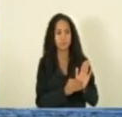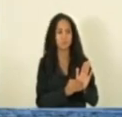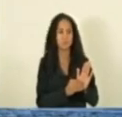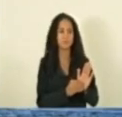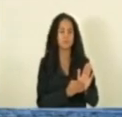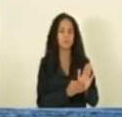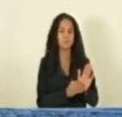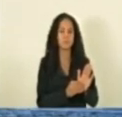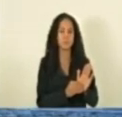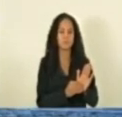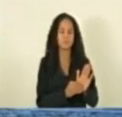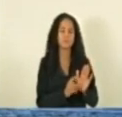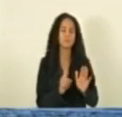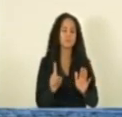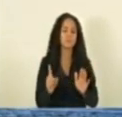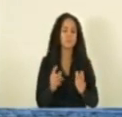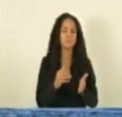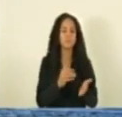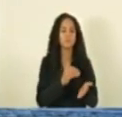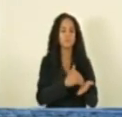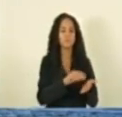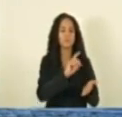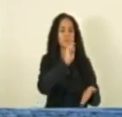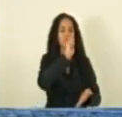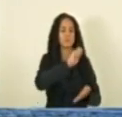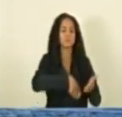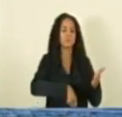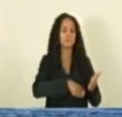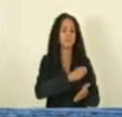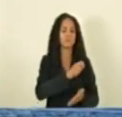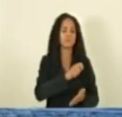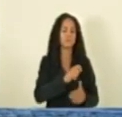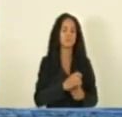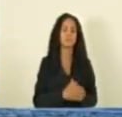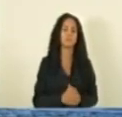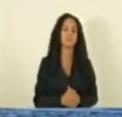sugerida pela Procuradoria. A Secretaria para Extração...